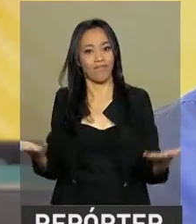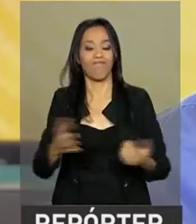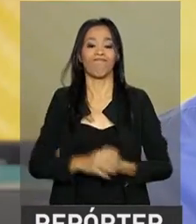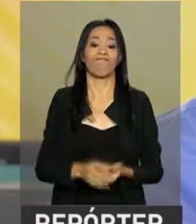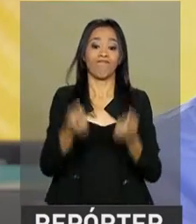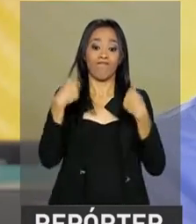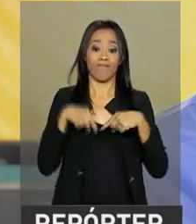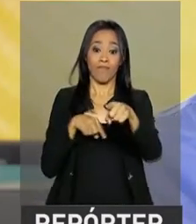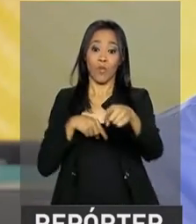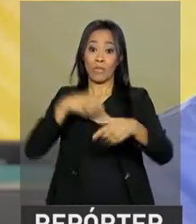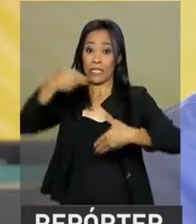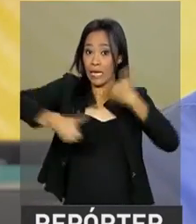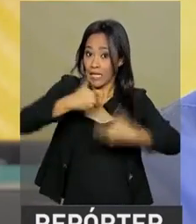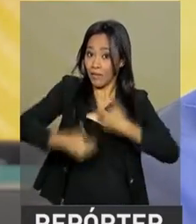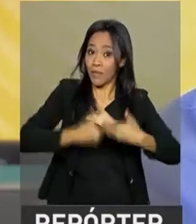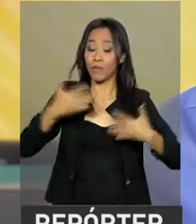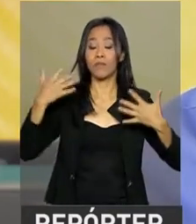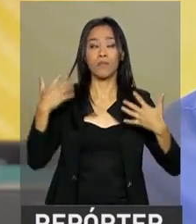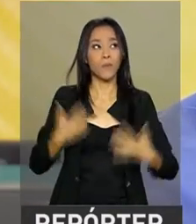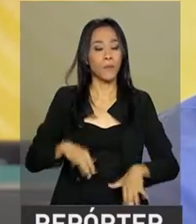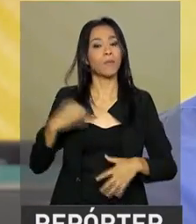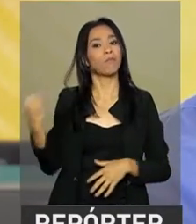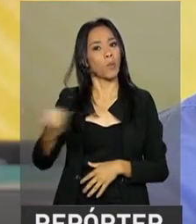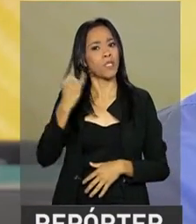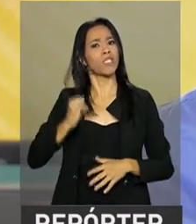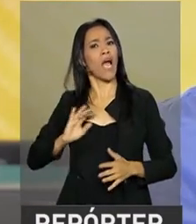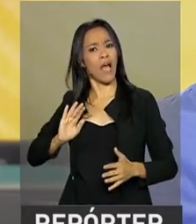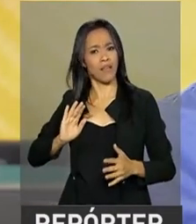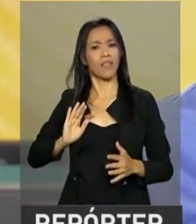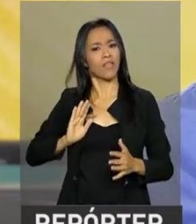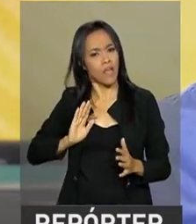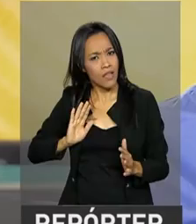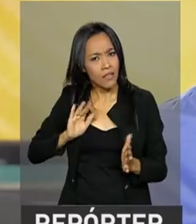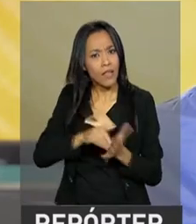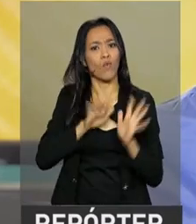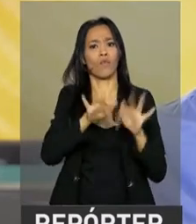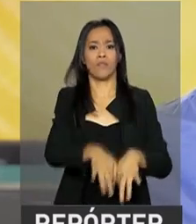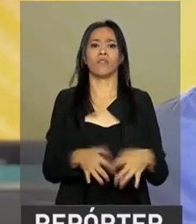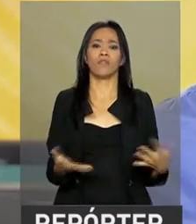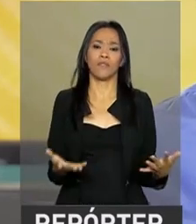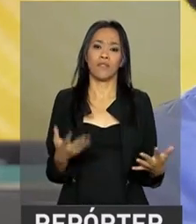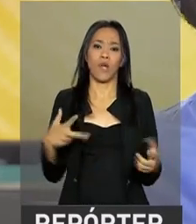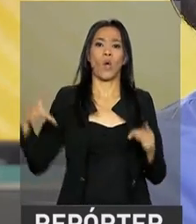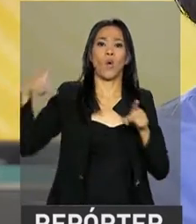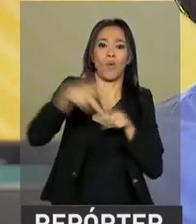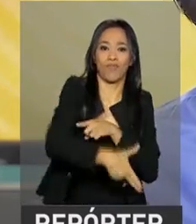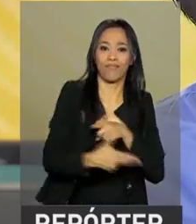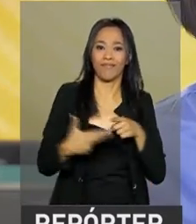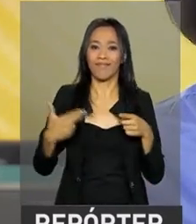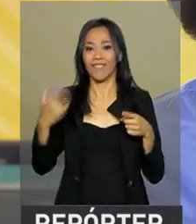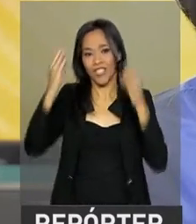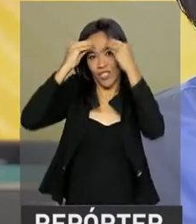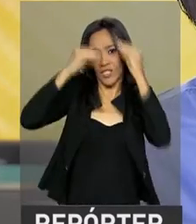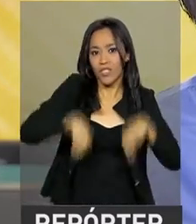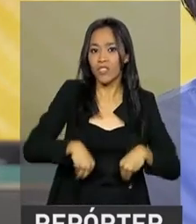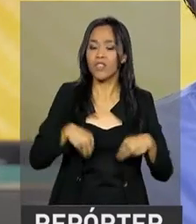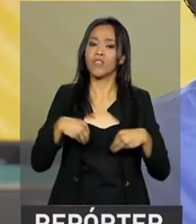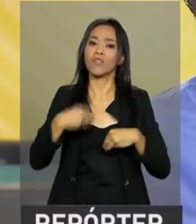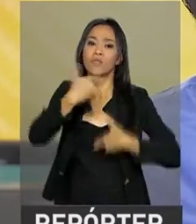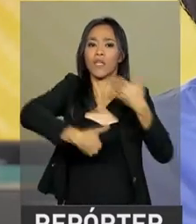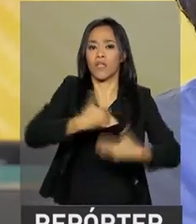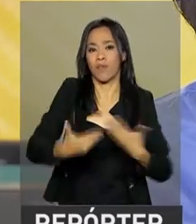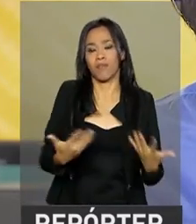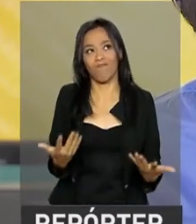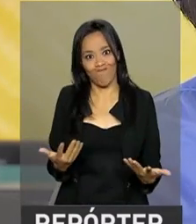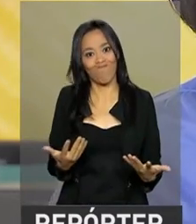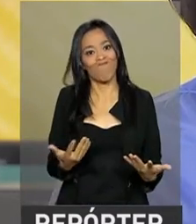ele é importante, é importantíssimo ser levado até o fim. Se o paciente ele desiste no meio do caminho do tratamento,